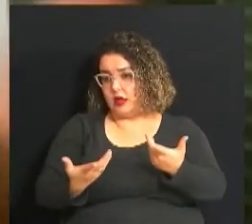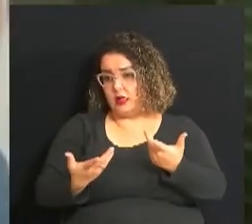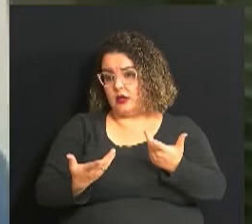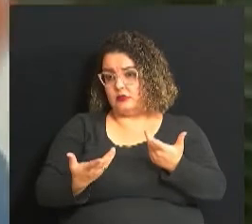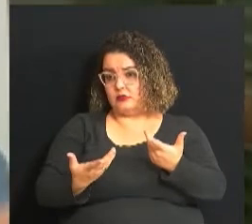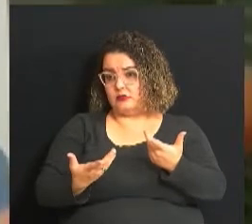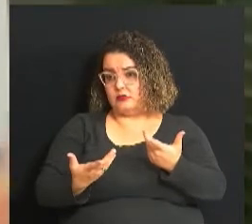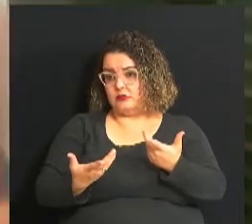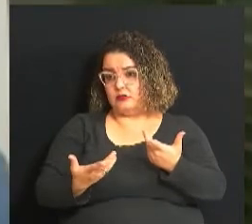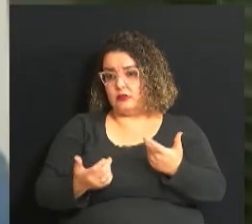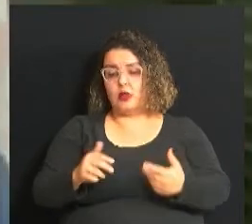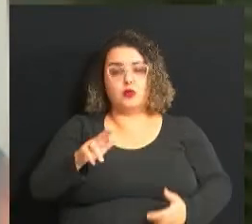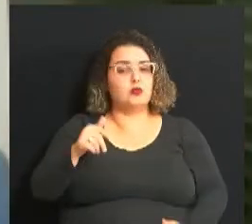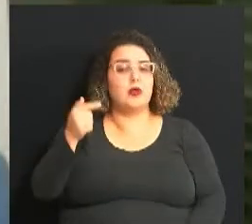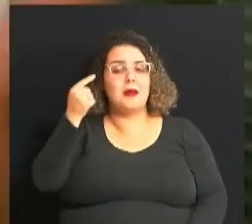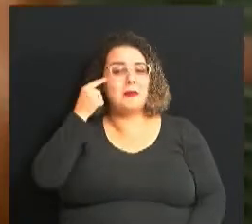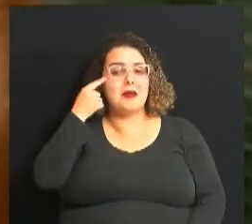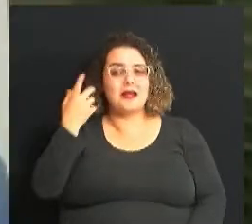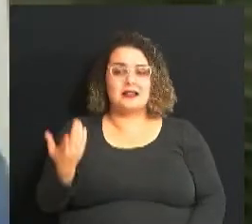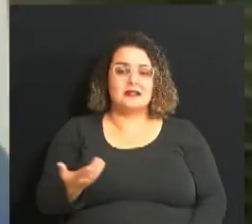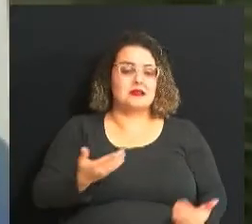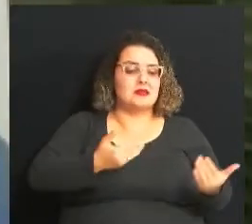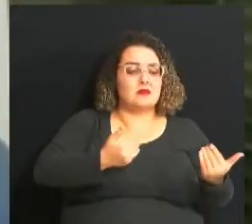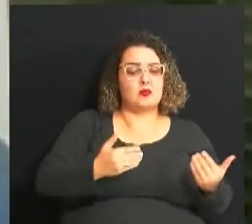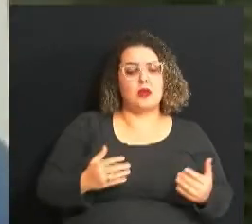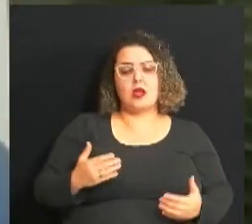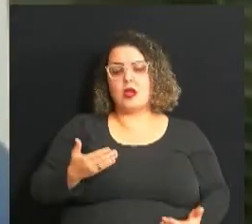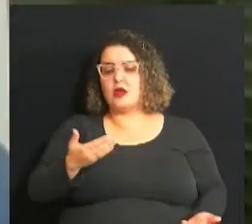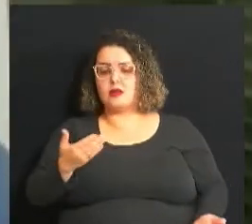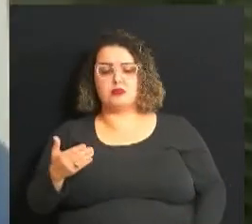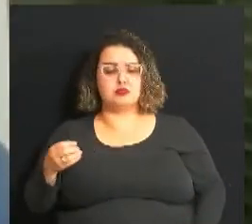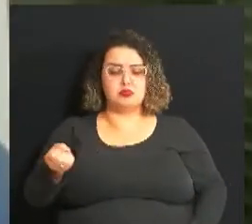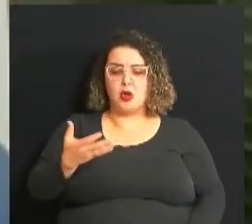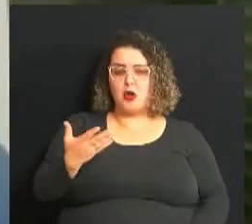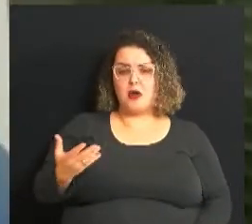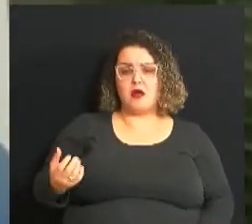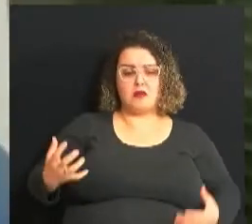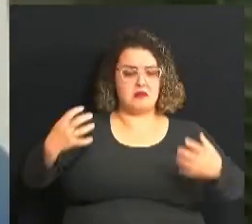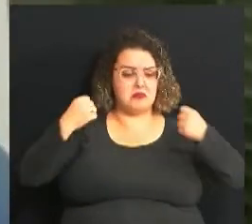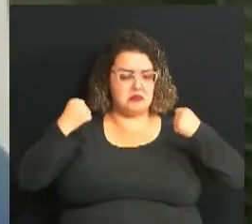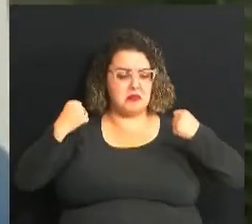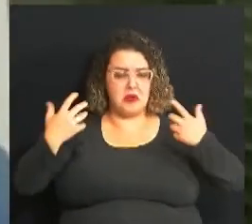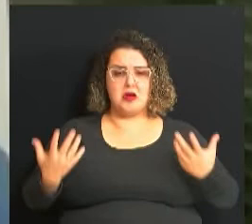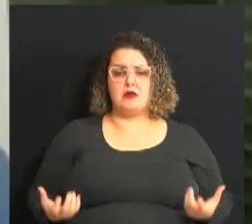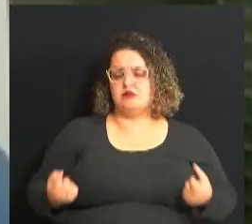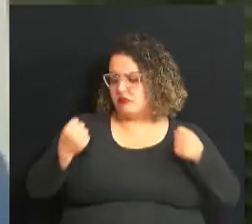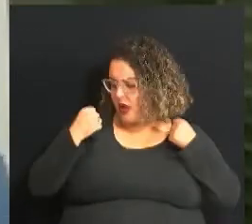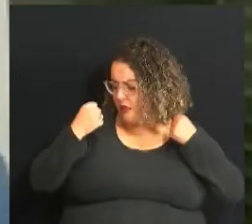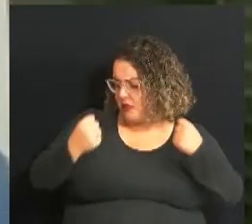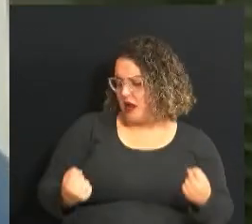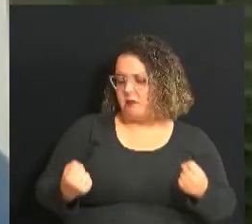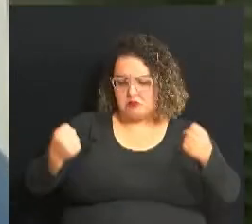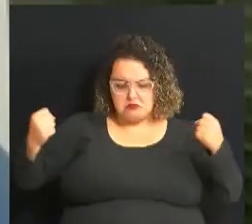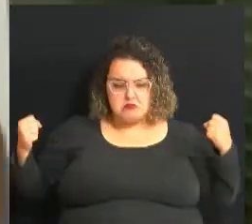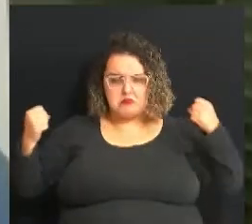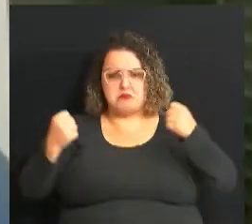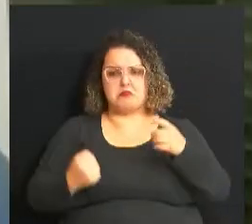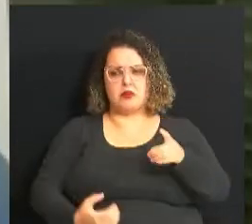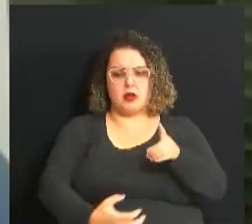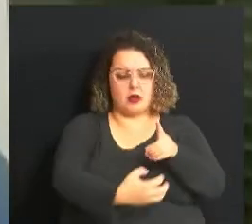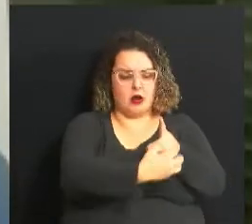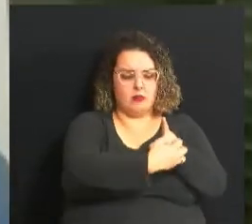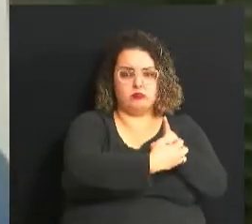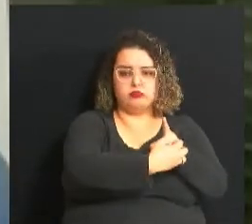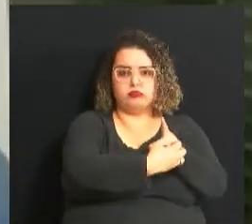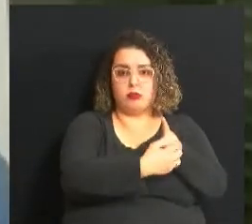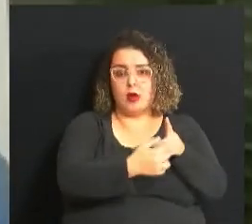pensa que o indivíduo tem câncer, porque ele é jovem, forte, faz ginástica, super ativo, e tem lá um endurecimento de um nódulo de 2 centímetros